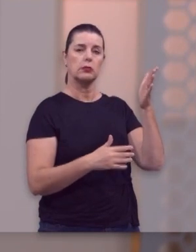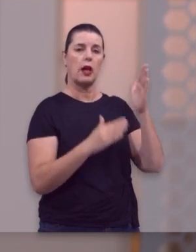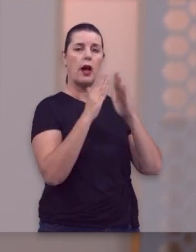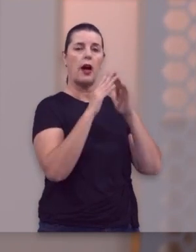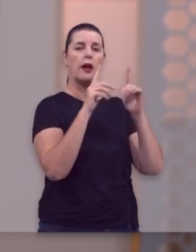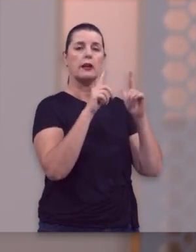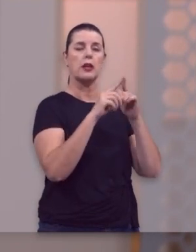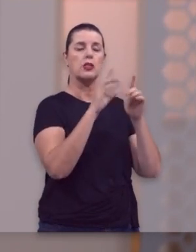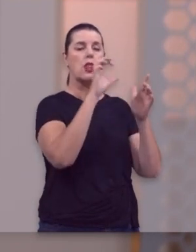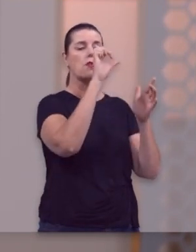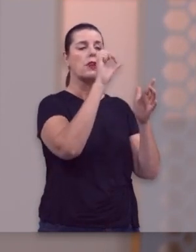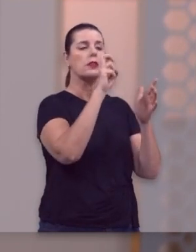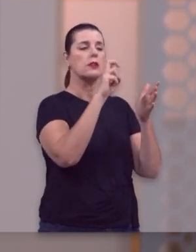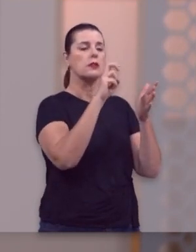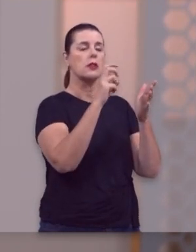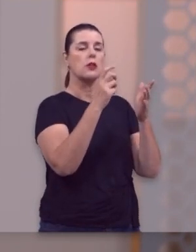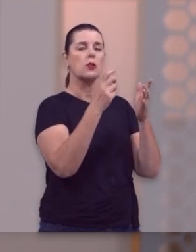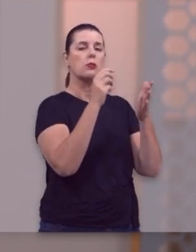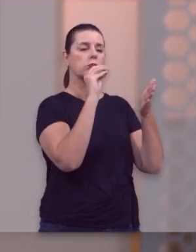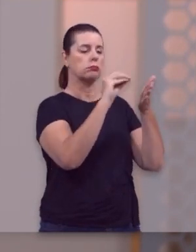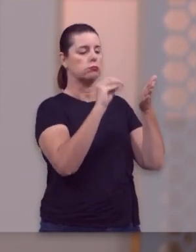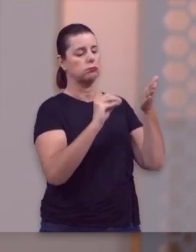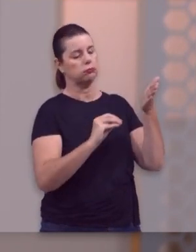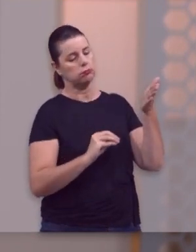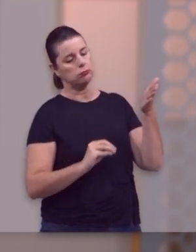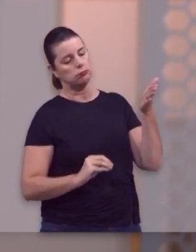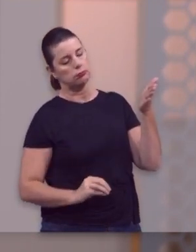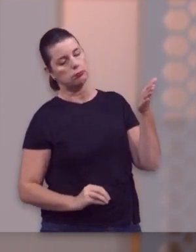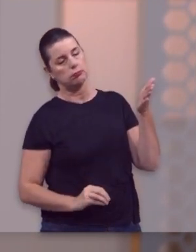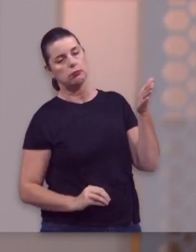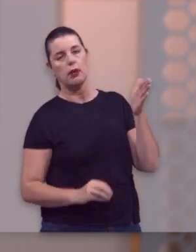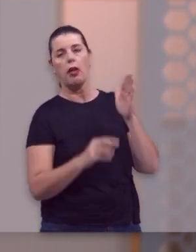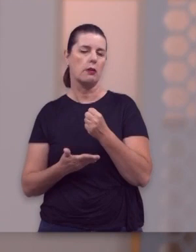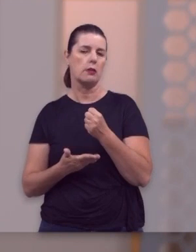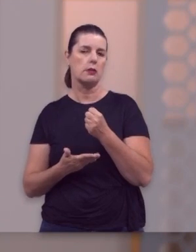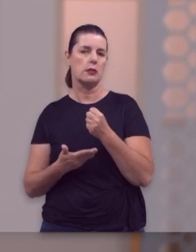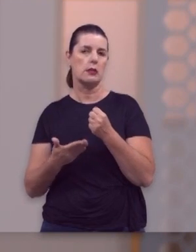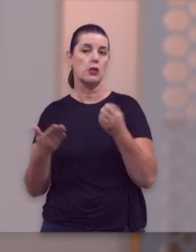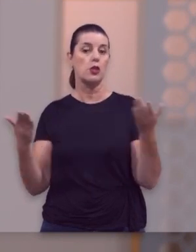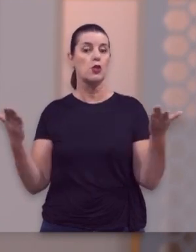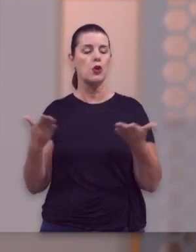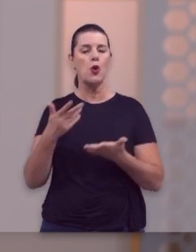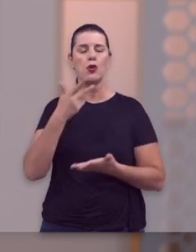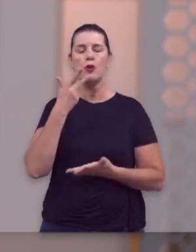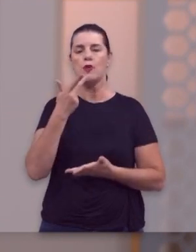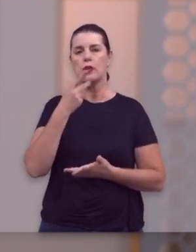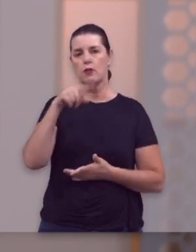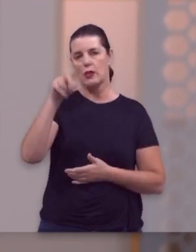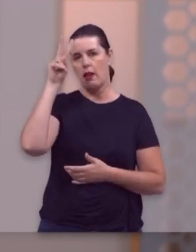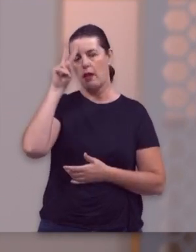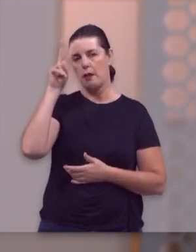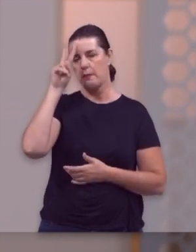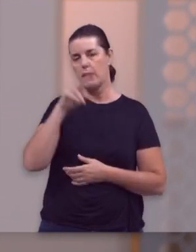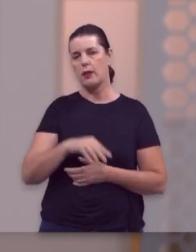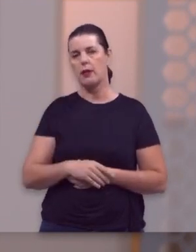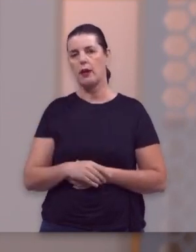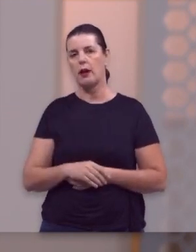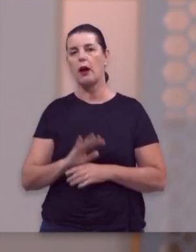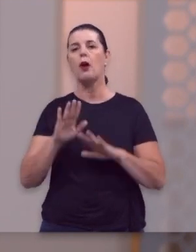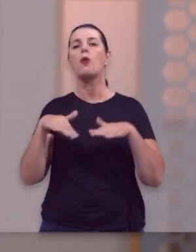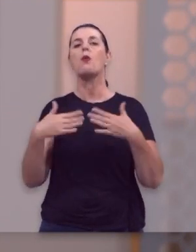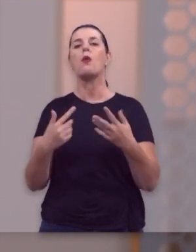do grego. Visto que a justiça de Deus se revela no Evangelho de fé em fé, como está escrito, o